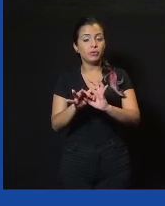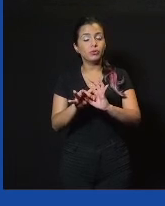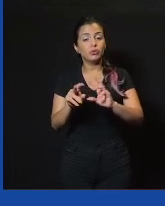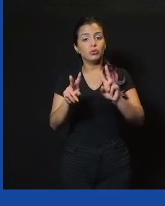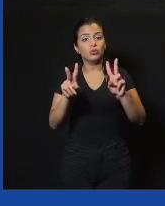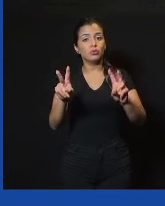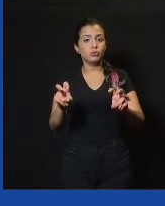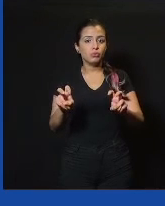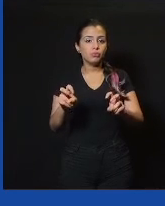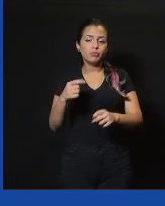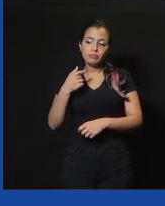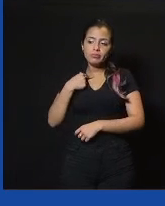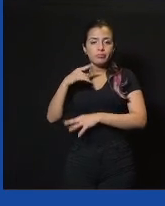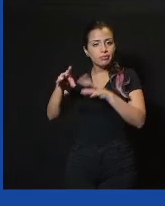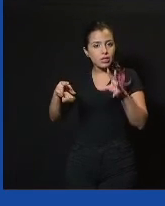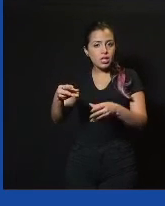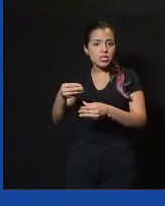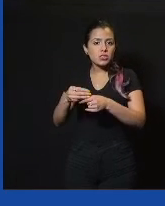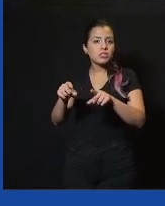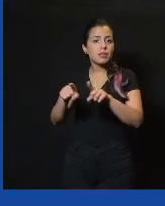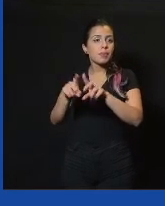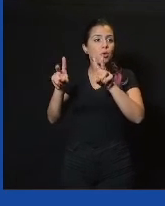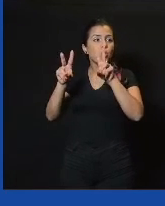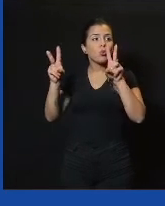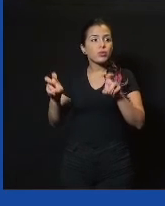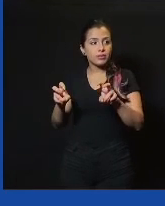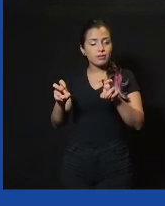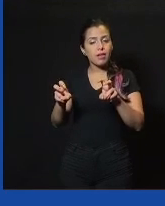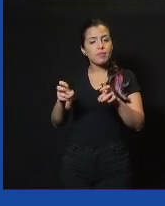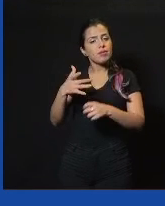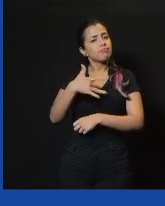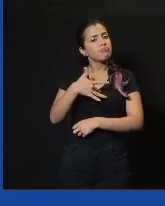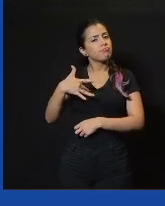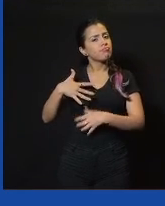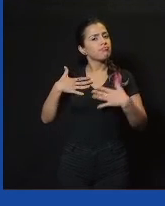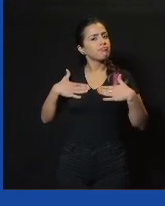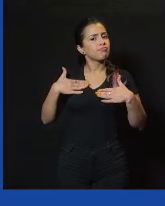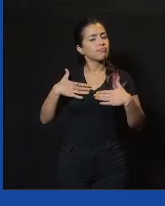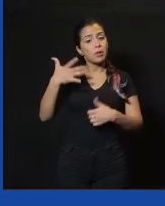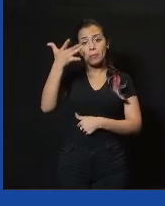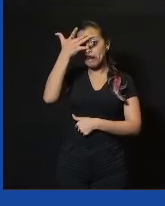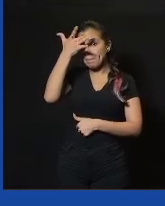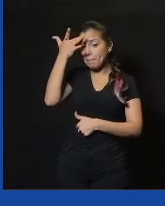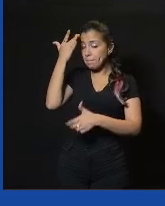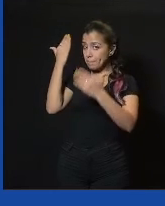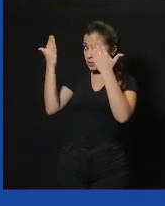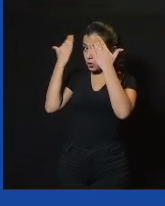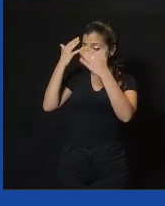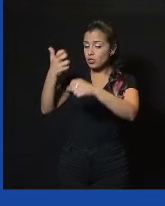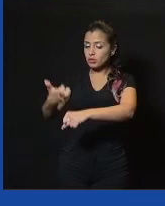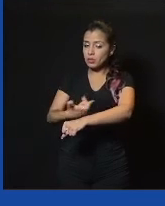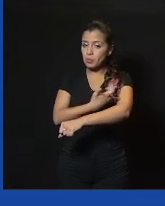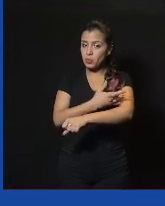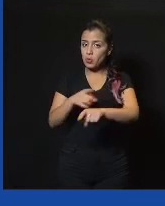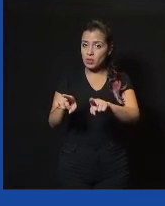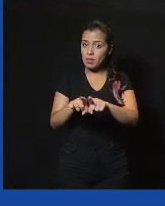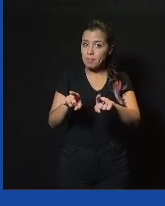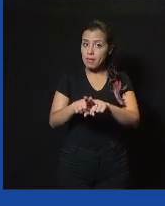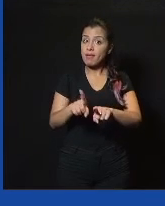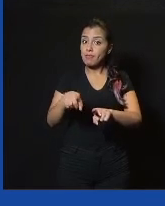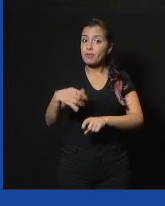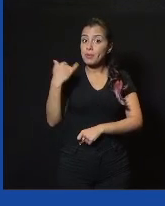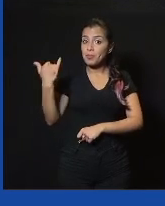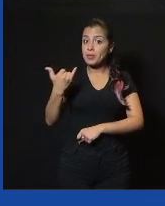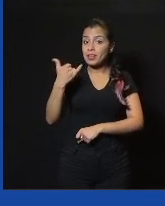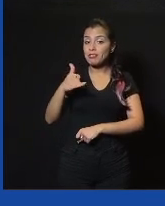Inclusive, aí eu acrescentei aqui o tema do bem-estar psicológico, emocional. Eu sei que isso foi um fator importante para as pessoas, até para elas saírem de casa, né?